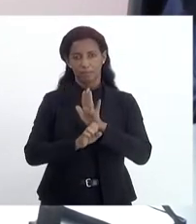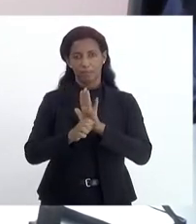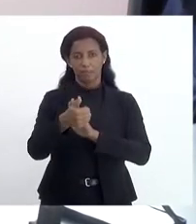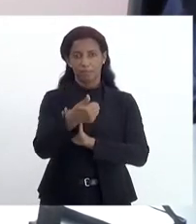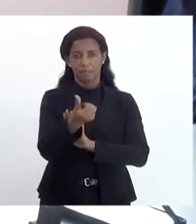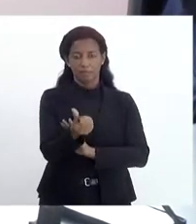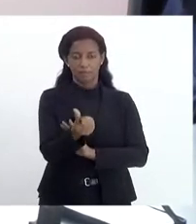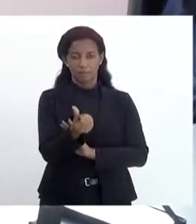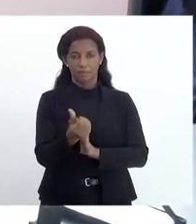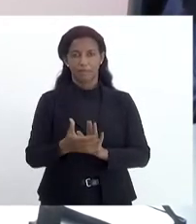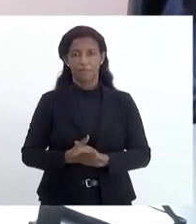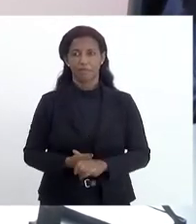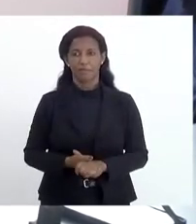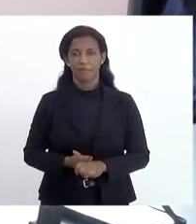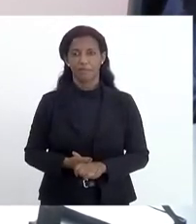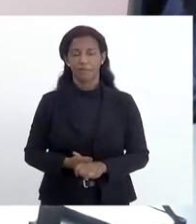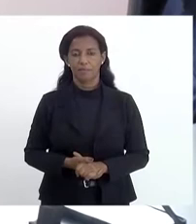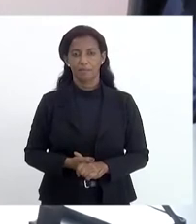16.